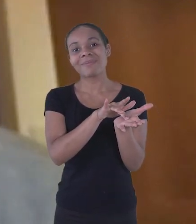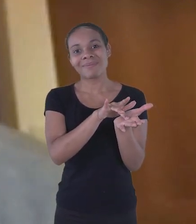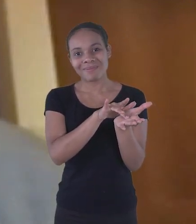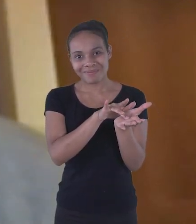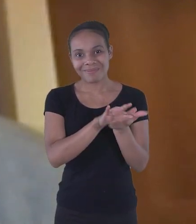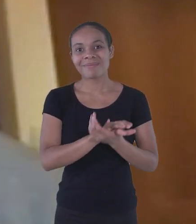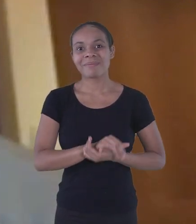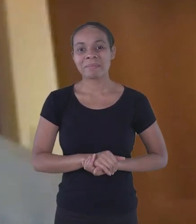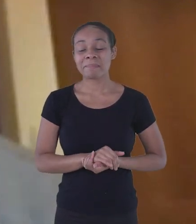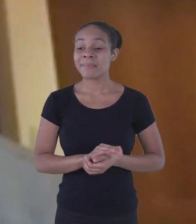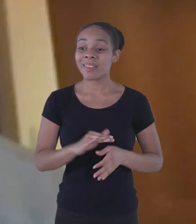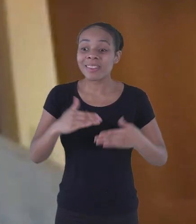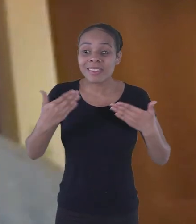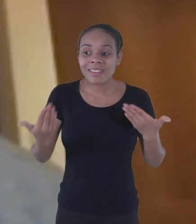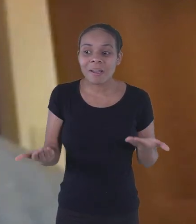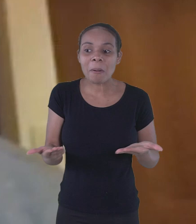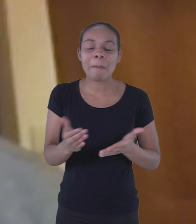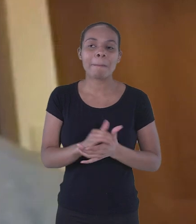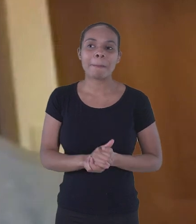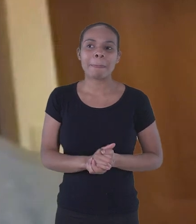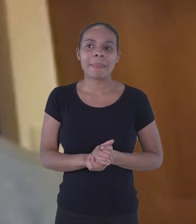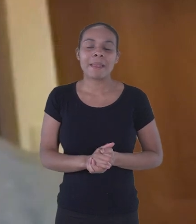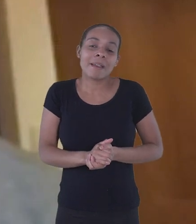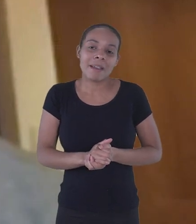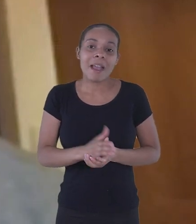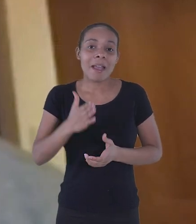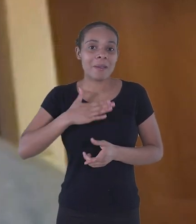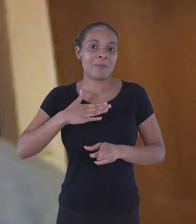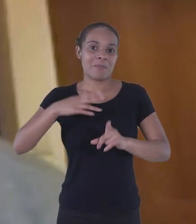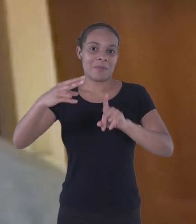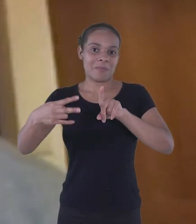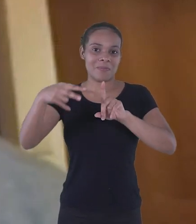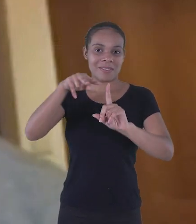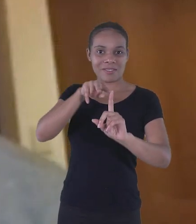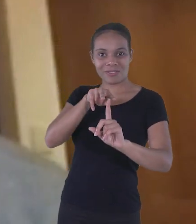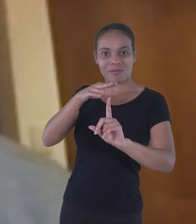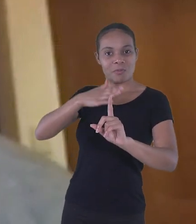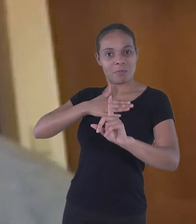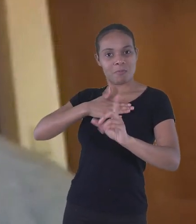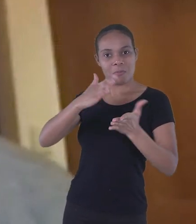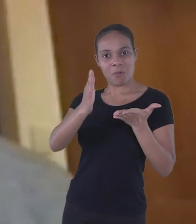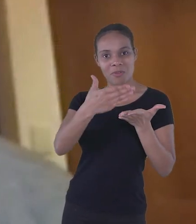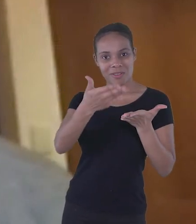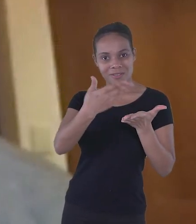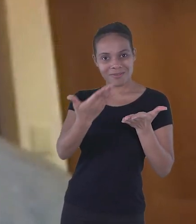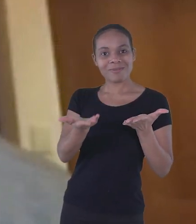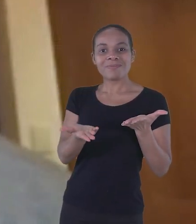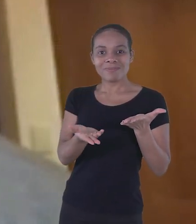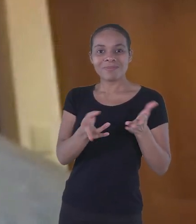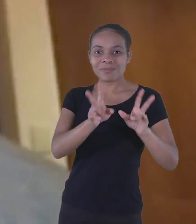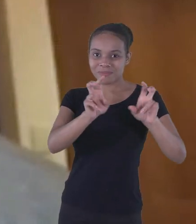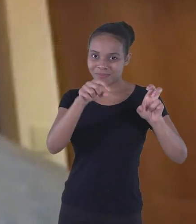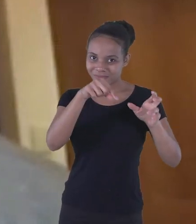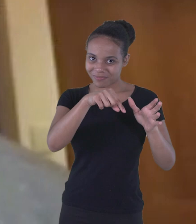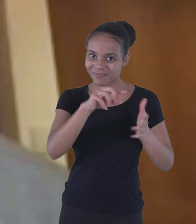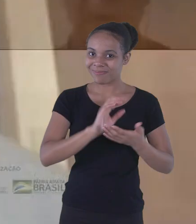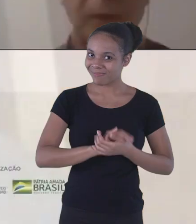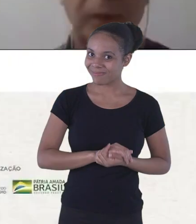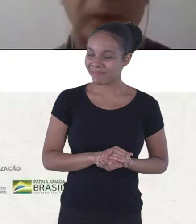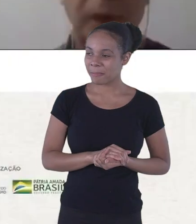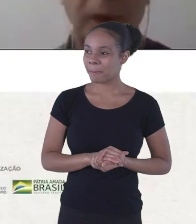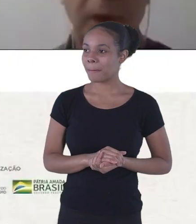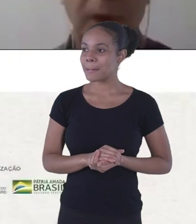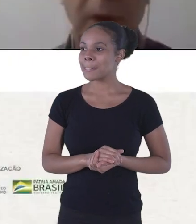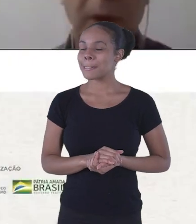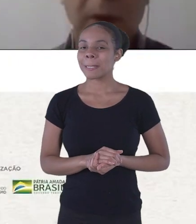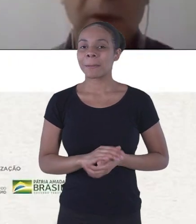Então, de alguma forma, é assim que eu vejo o meu livro, mas eu não quero impor essa minha visão. As Beto? pessoas